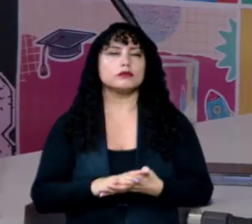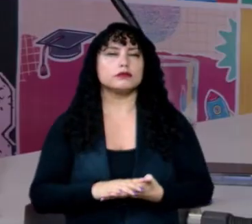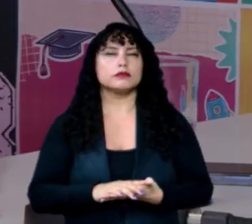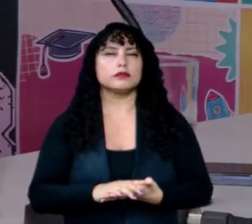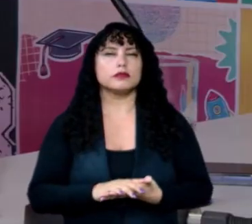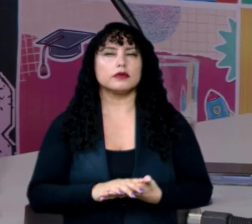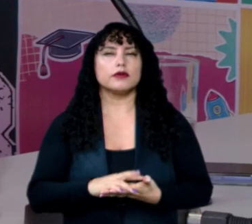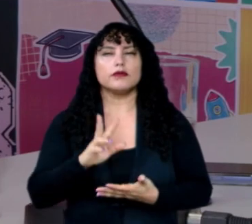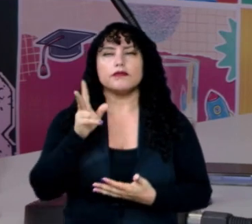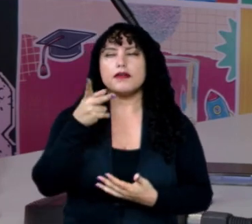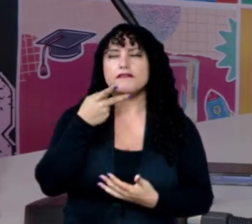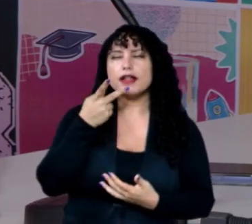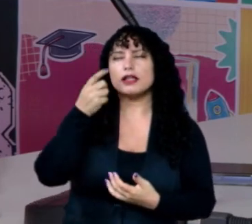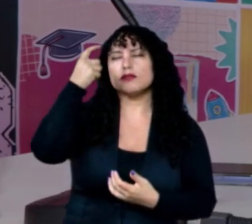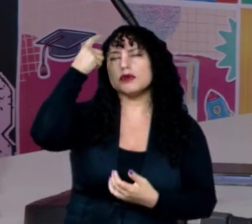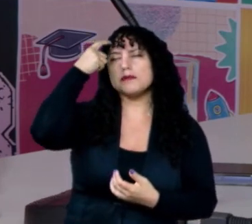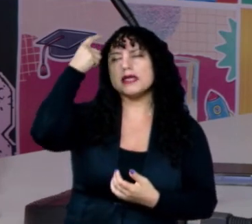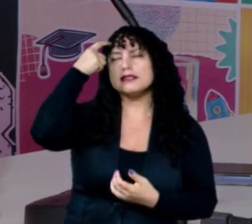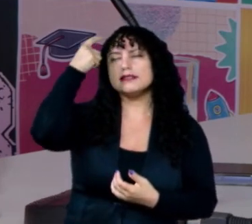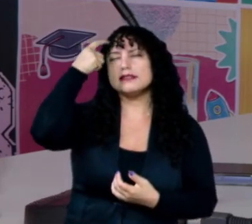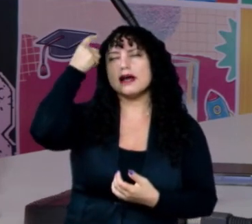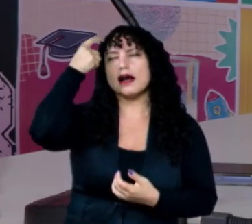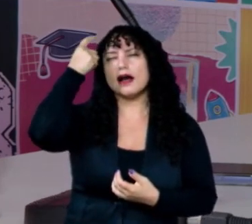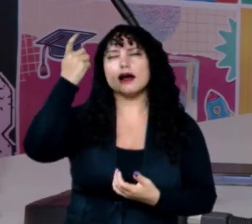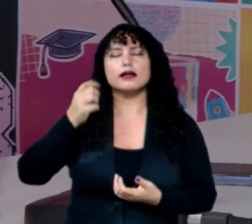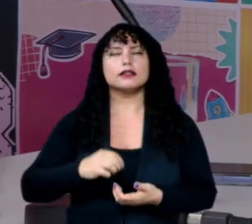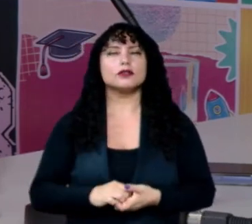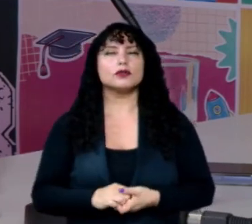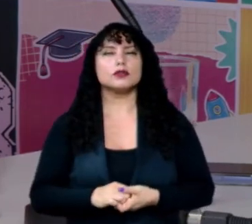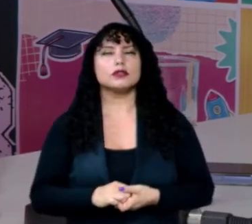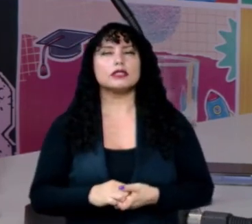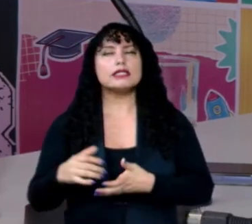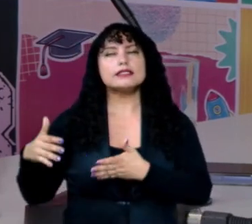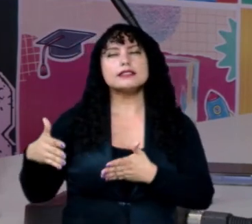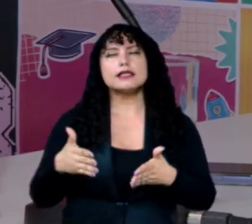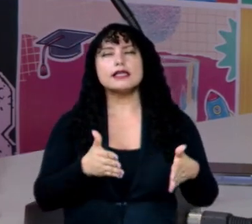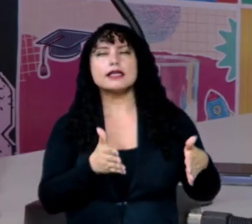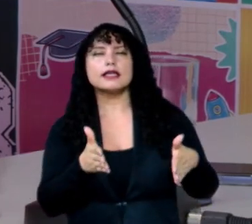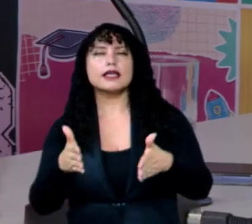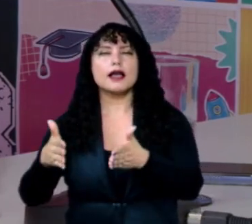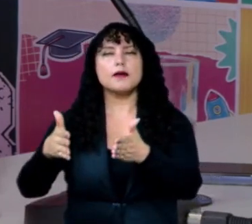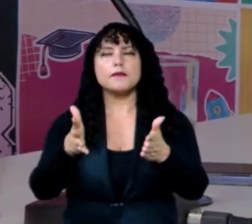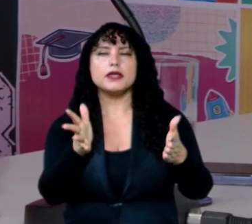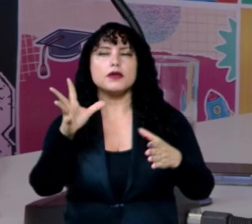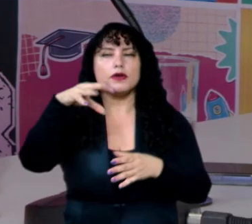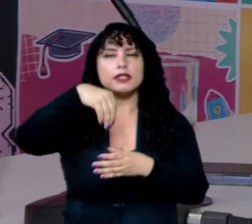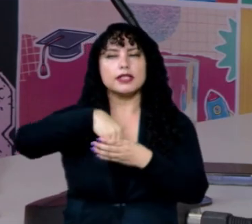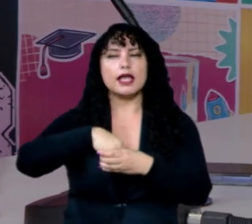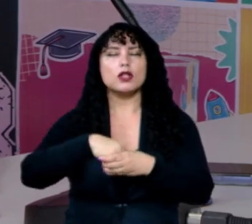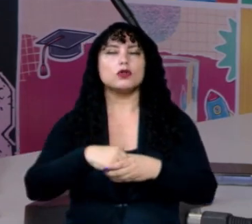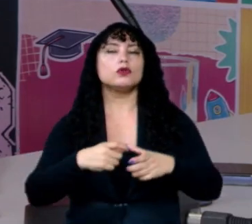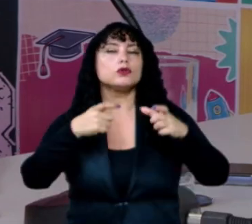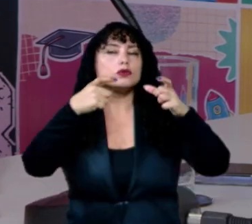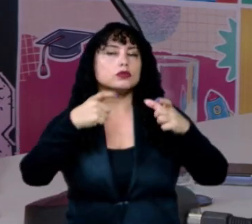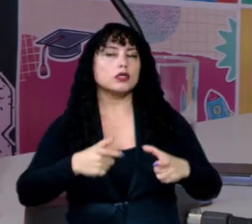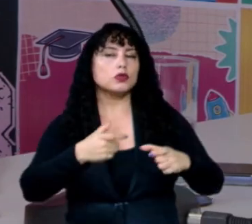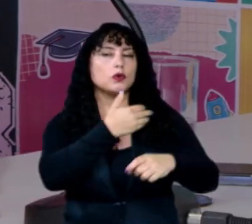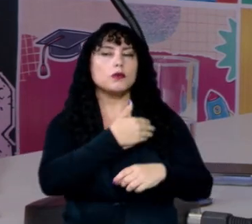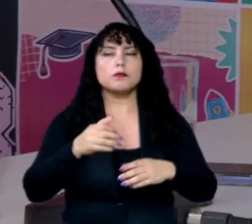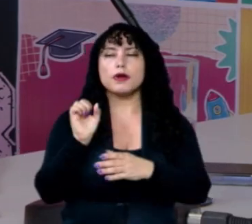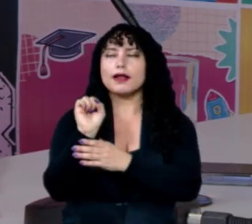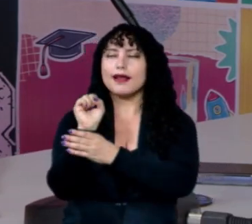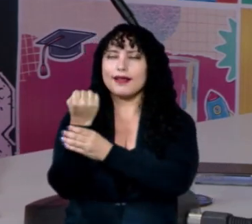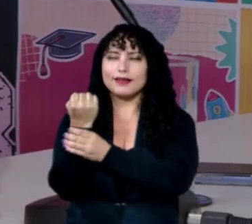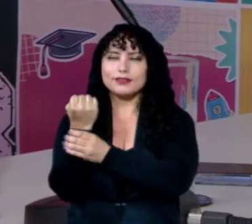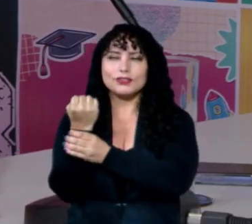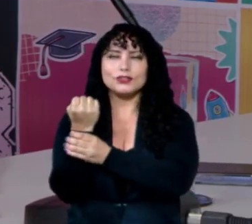A senhora foi falando, eu fui pensando nesse caminho interno do setor público para garantir